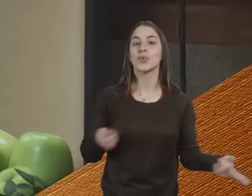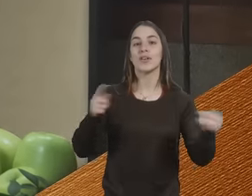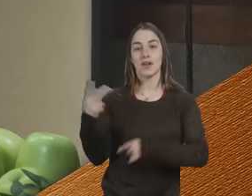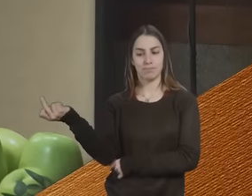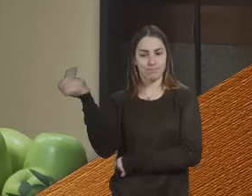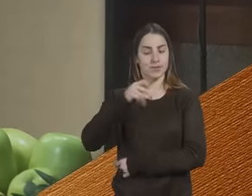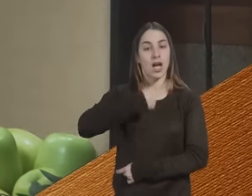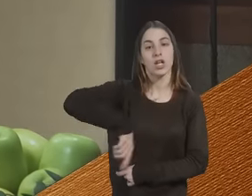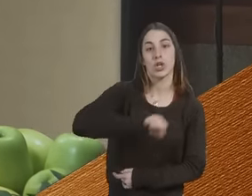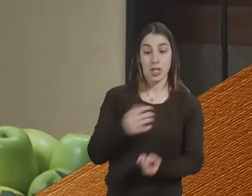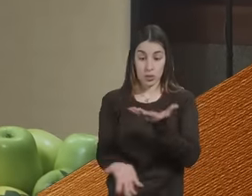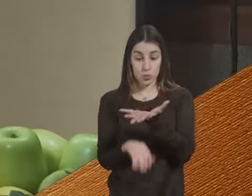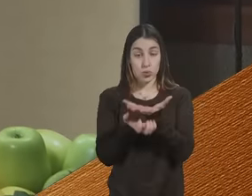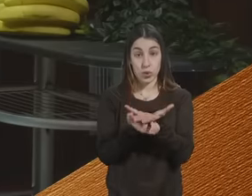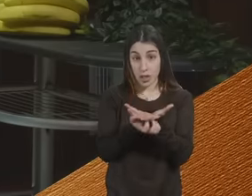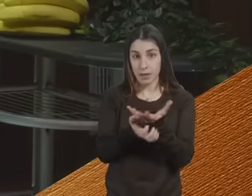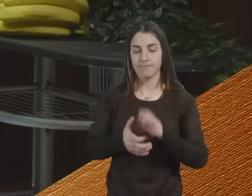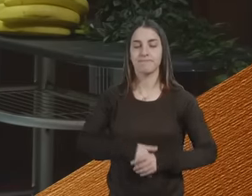nossa cozinha e